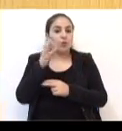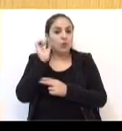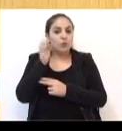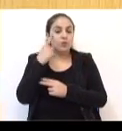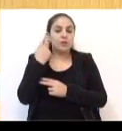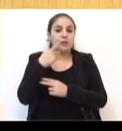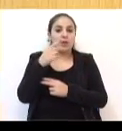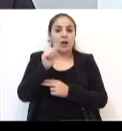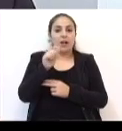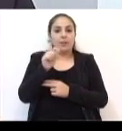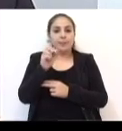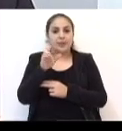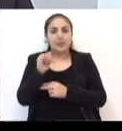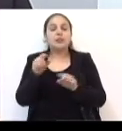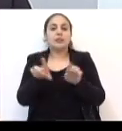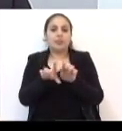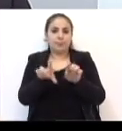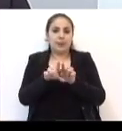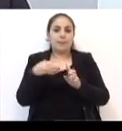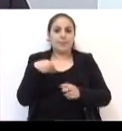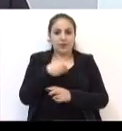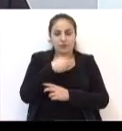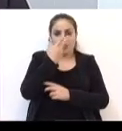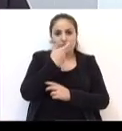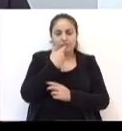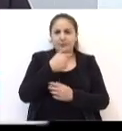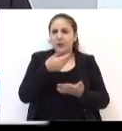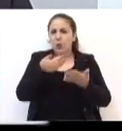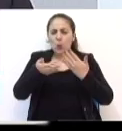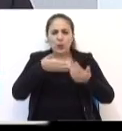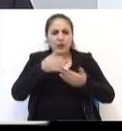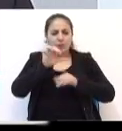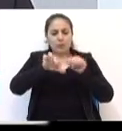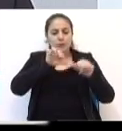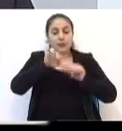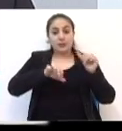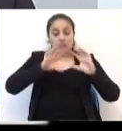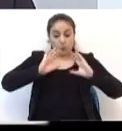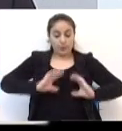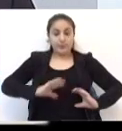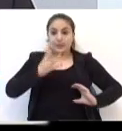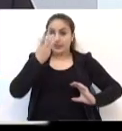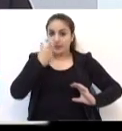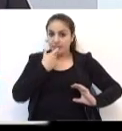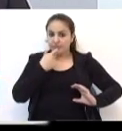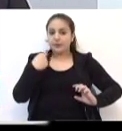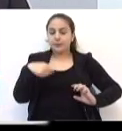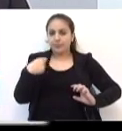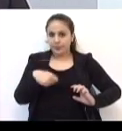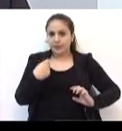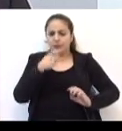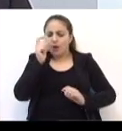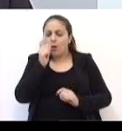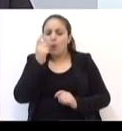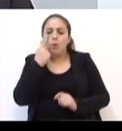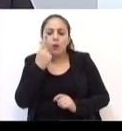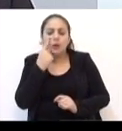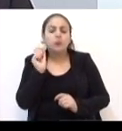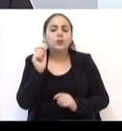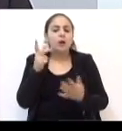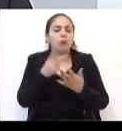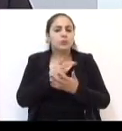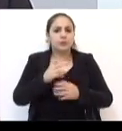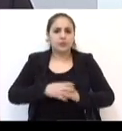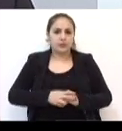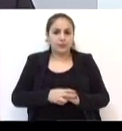é pediatra. Qualquer mudança de comportamento dessa criança deve ser verificado o que está